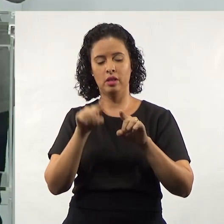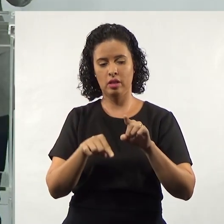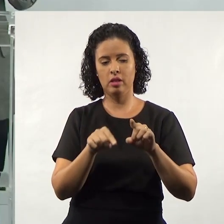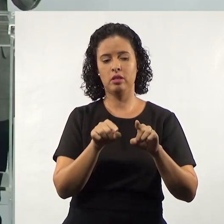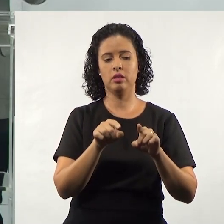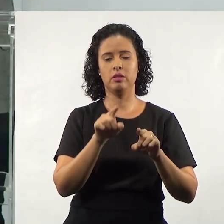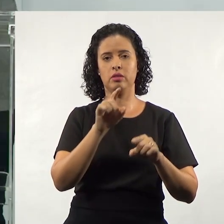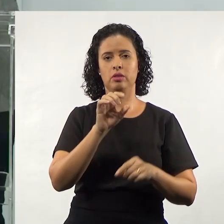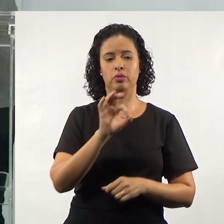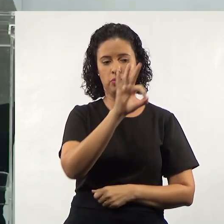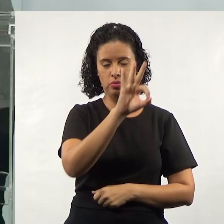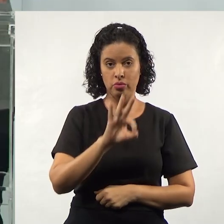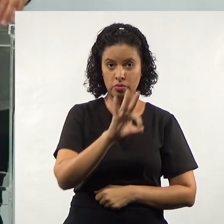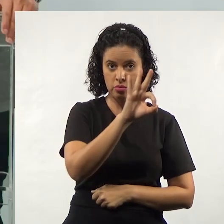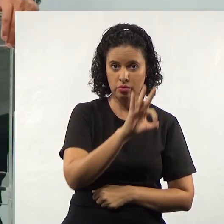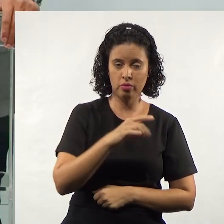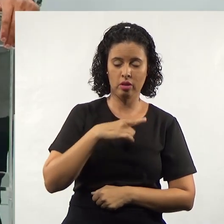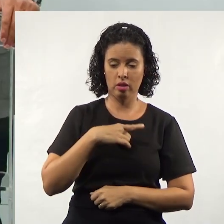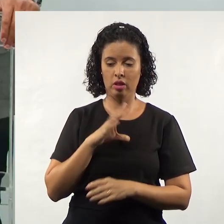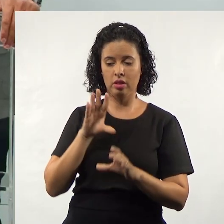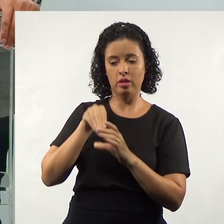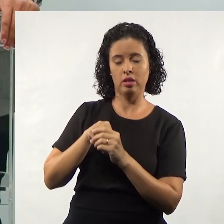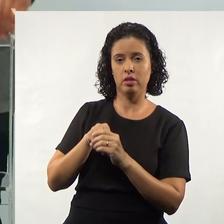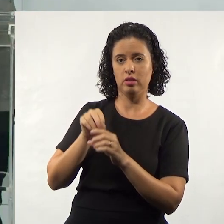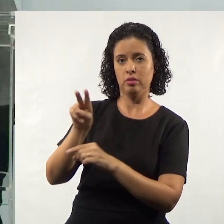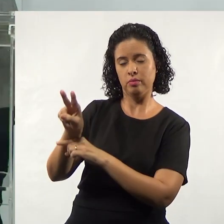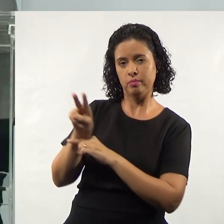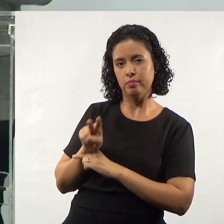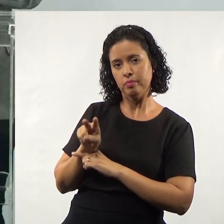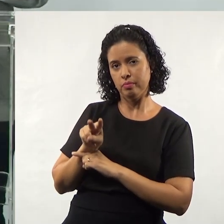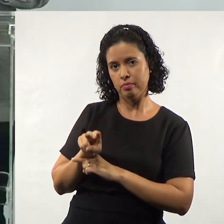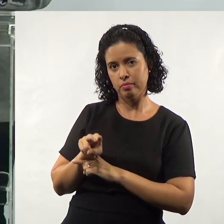pequeno juros que ele coloca lá no empréstimo que ele dá a